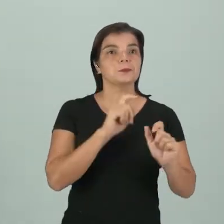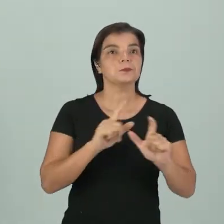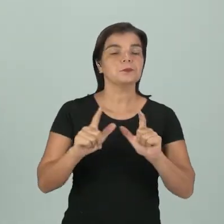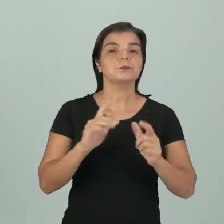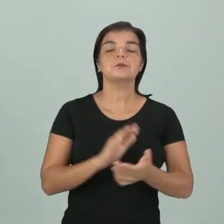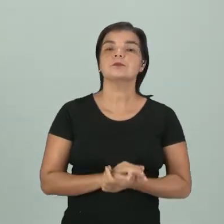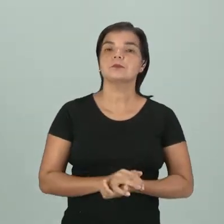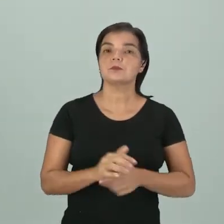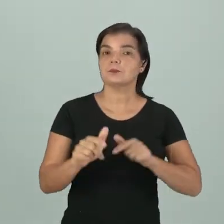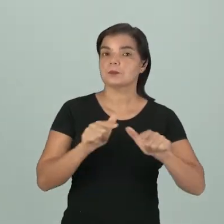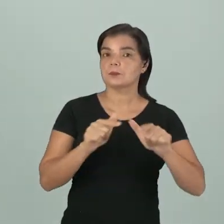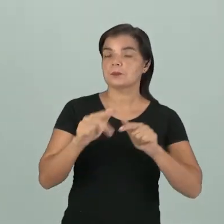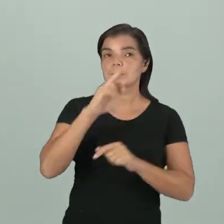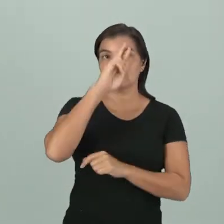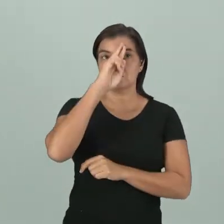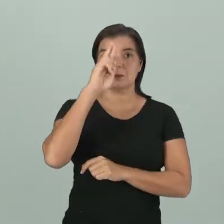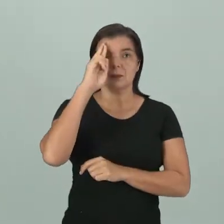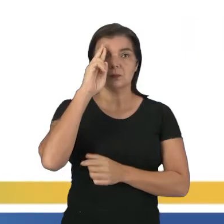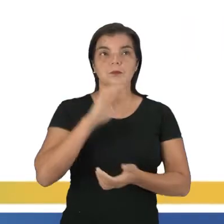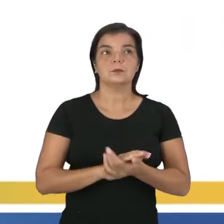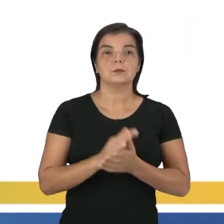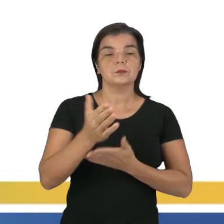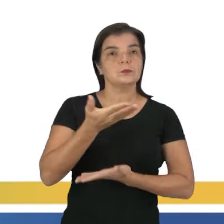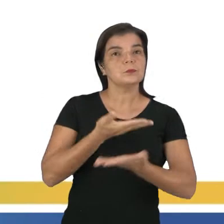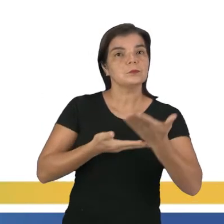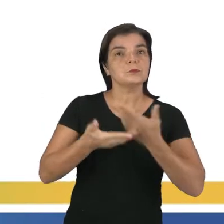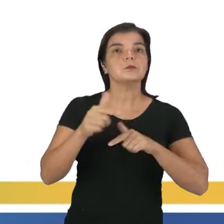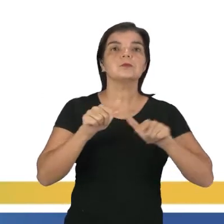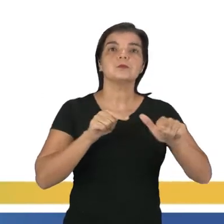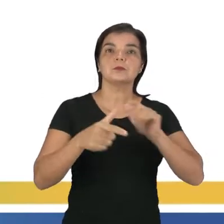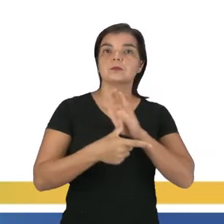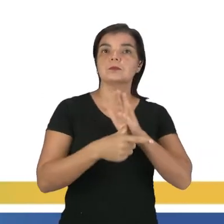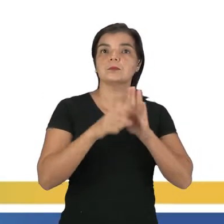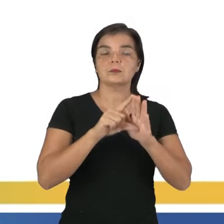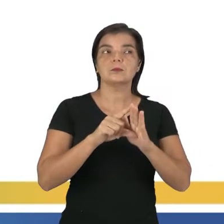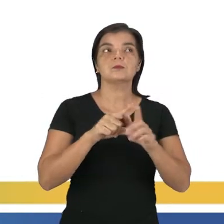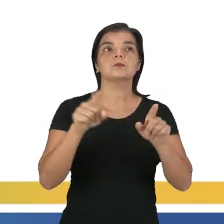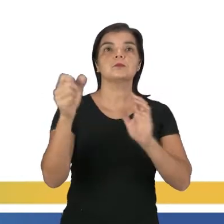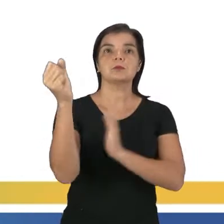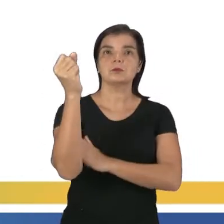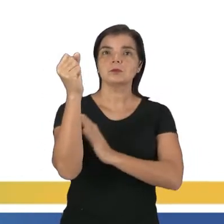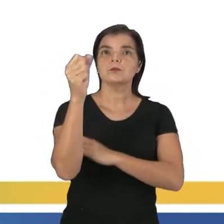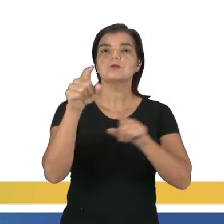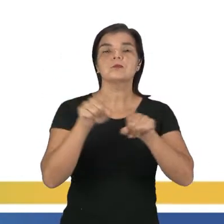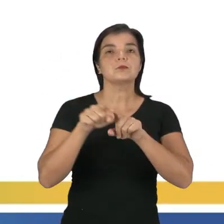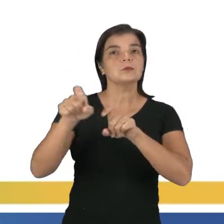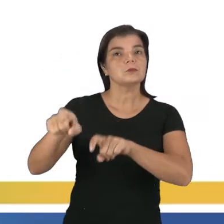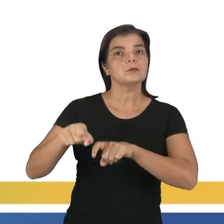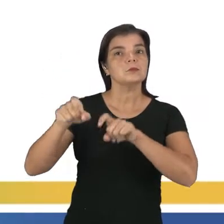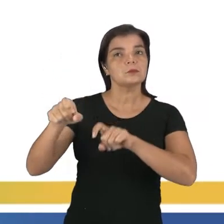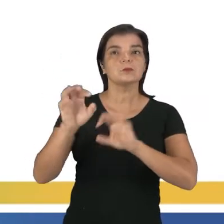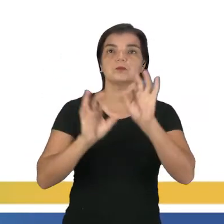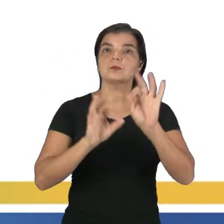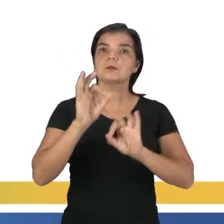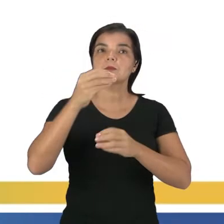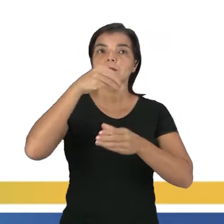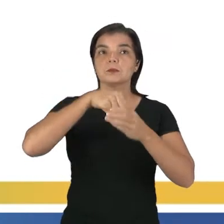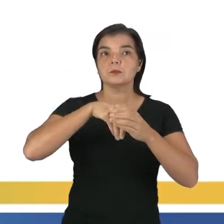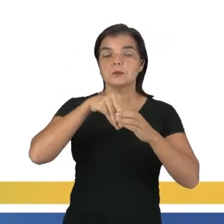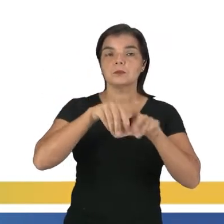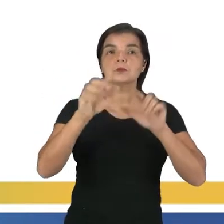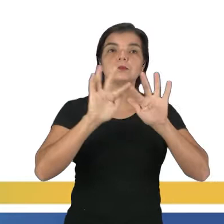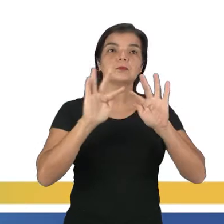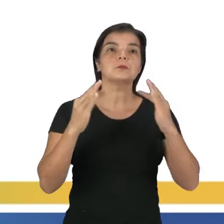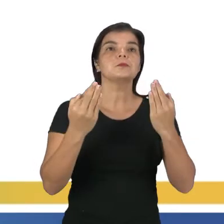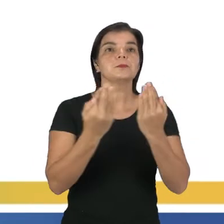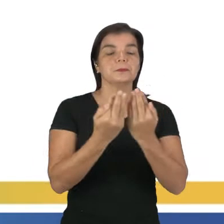aí. O trabalho e a história. As relações de trabalho anteriormente eram fortemente agrárias, eram construídas dentro